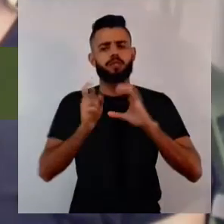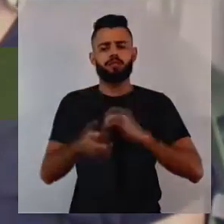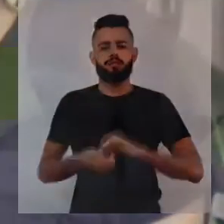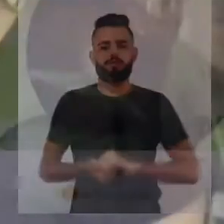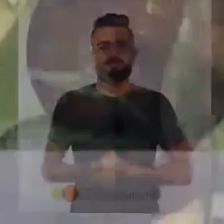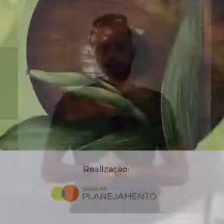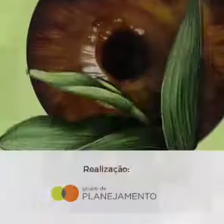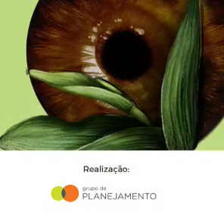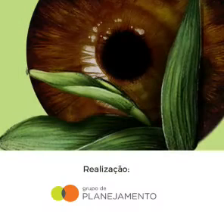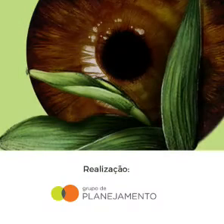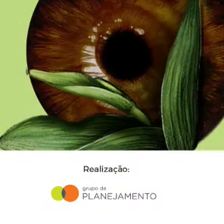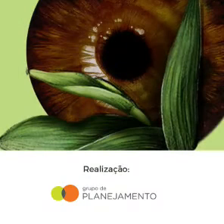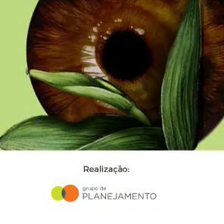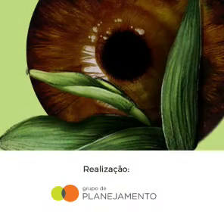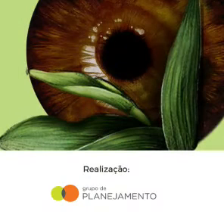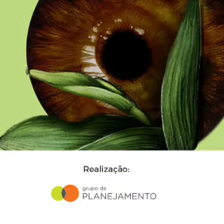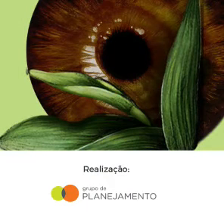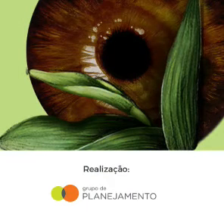Olá, pessoal, tudo bem?